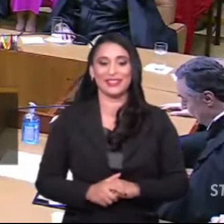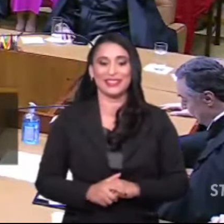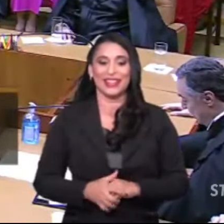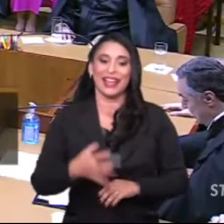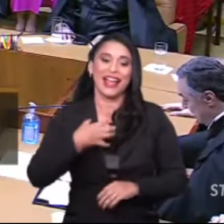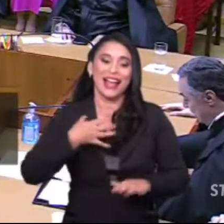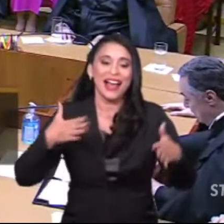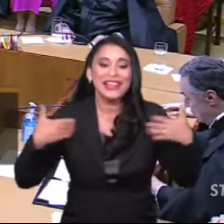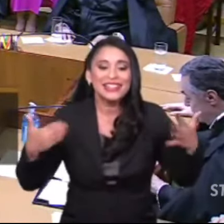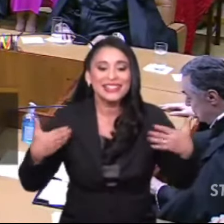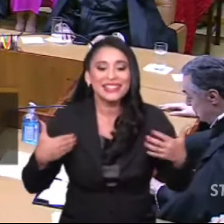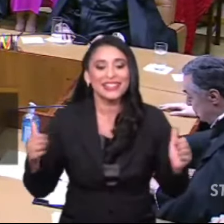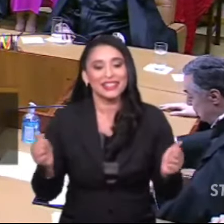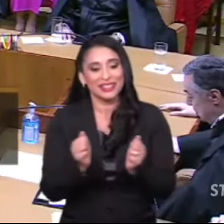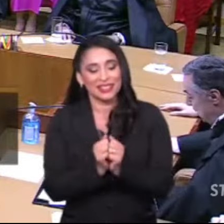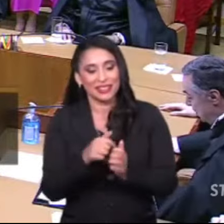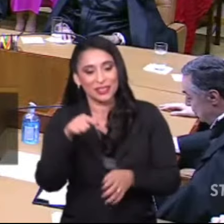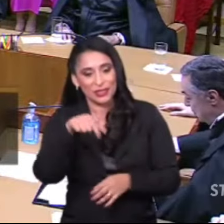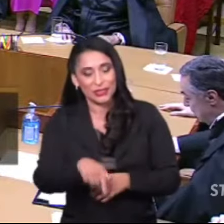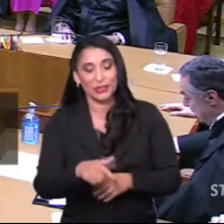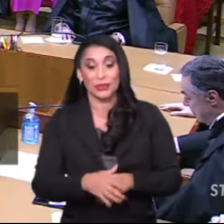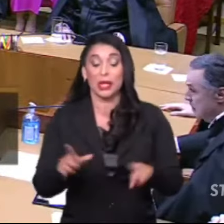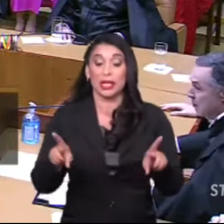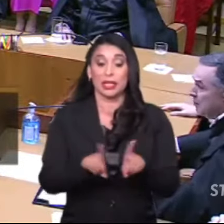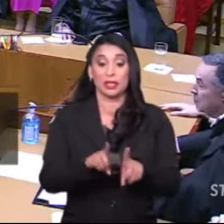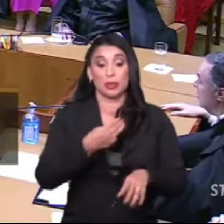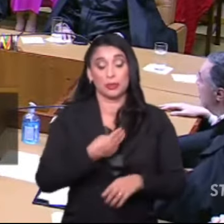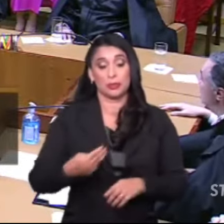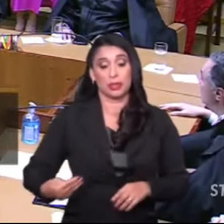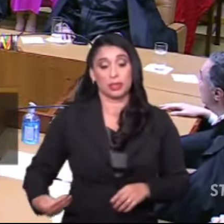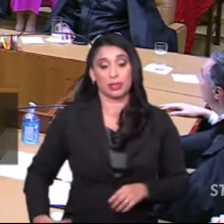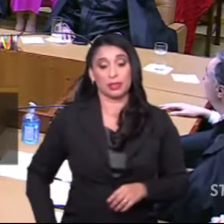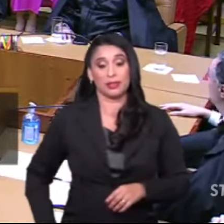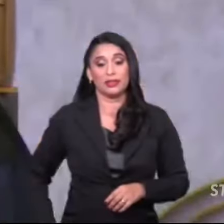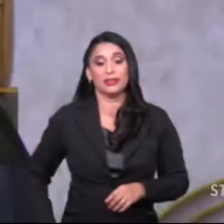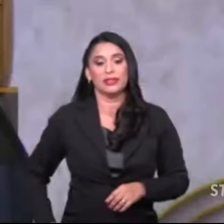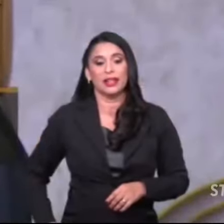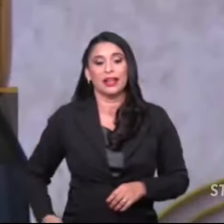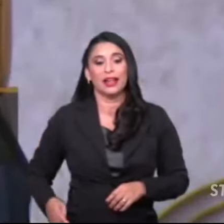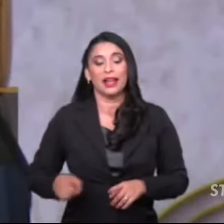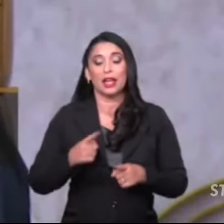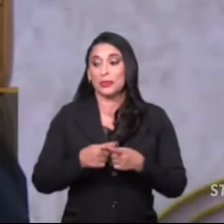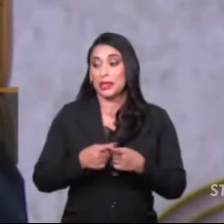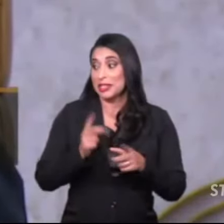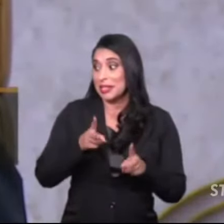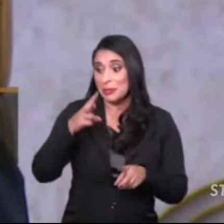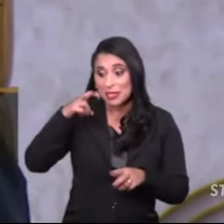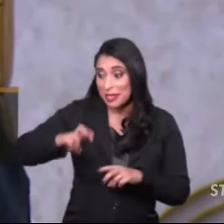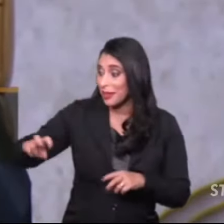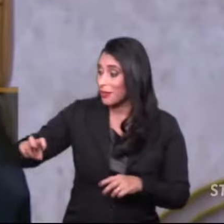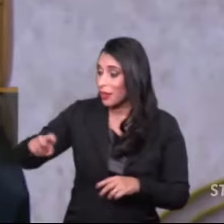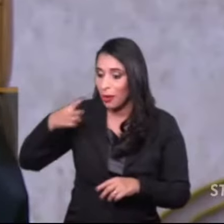Alegria tê-lo aqui. E também os ministros de Estado, José, aqui Sua Excelência sentava do lado de cá, eu estava